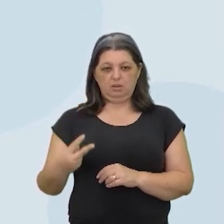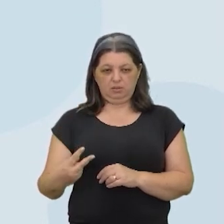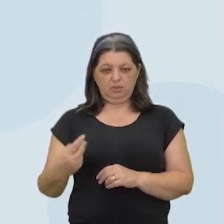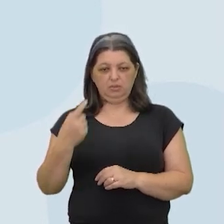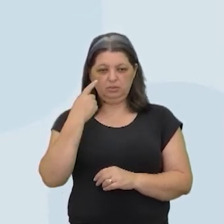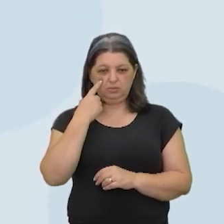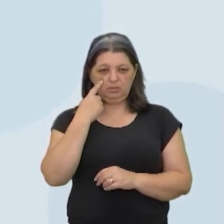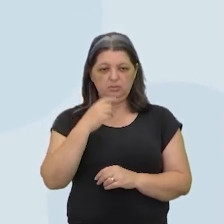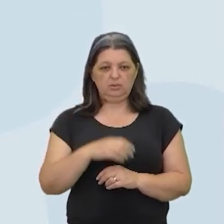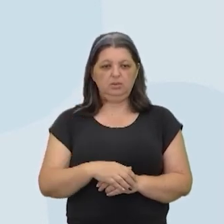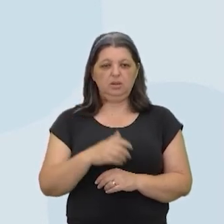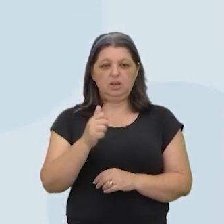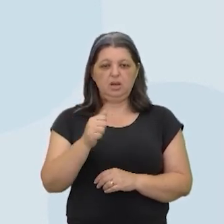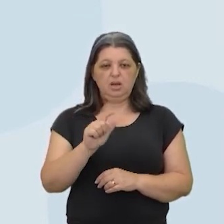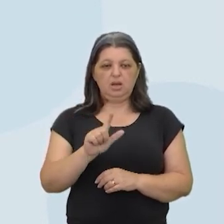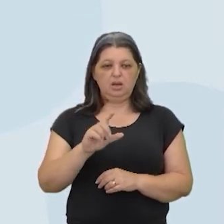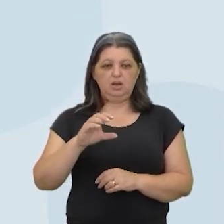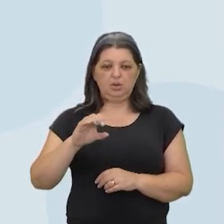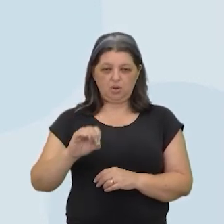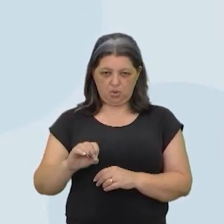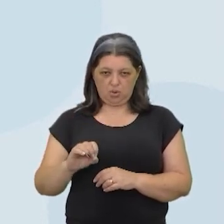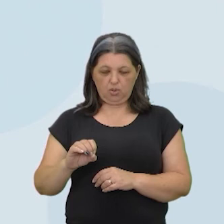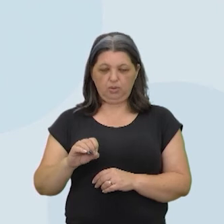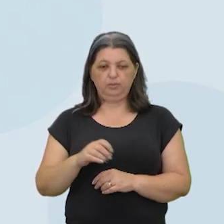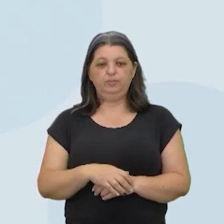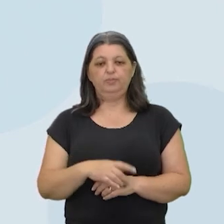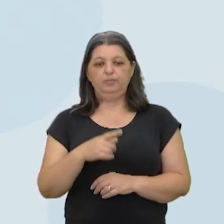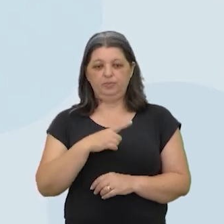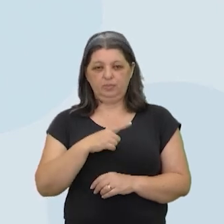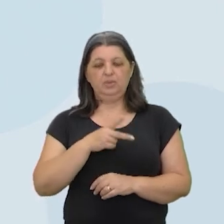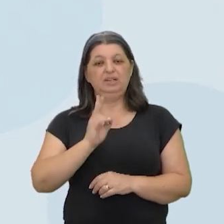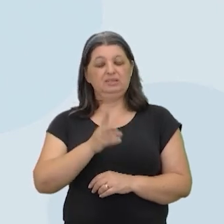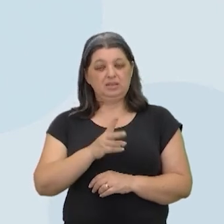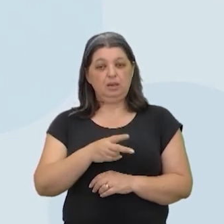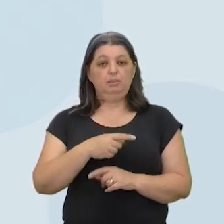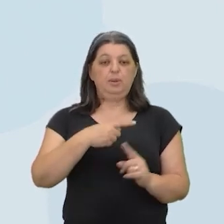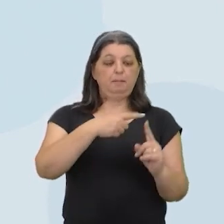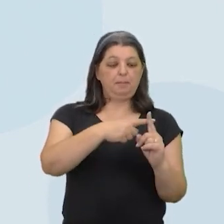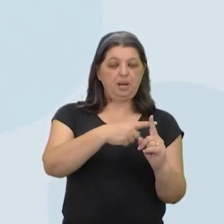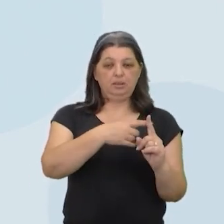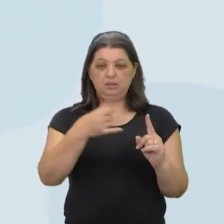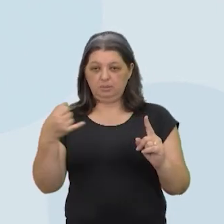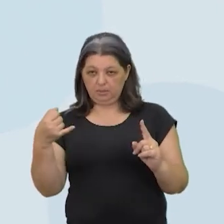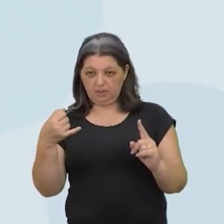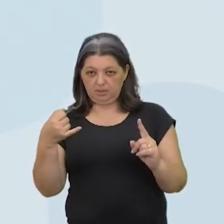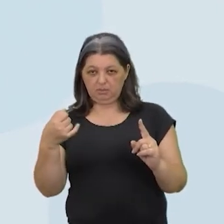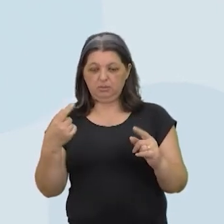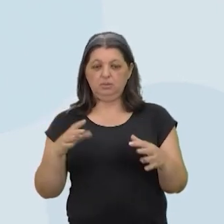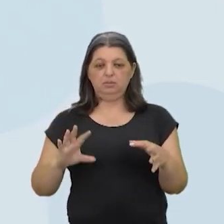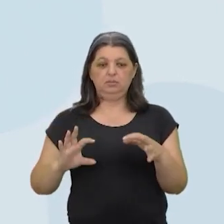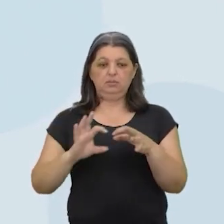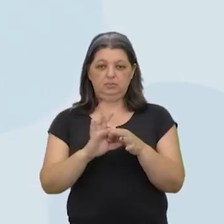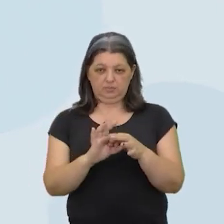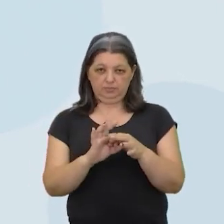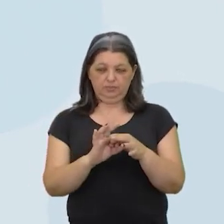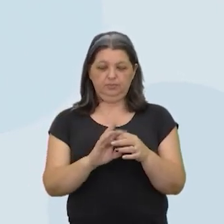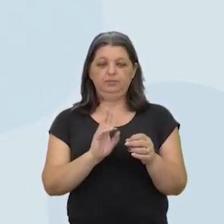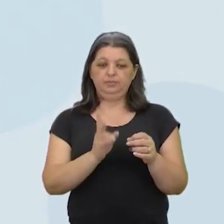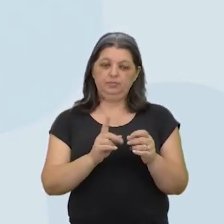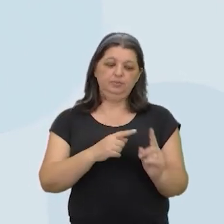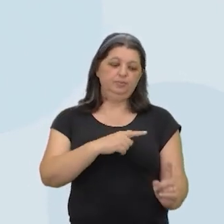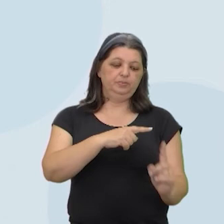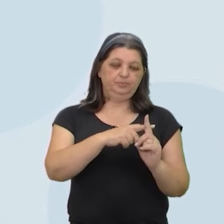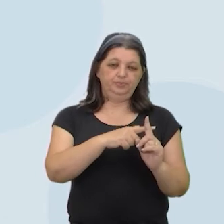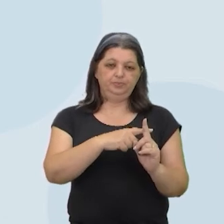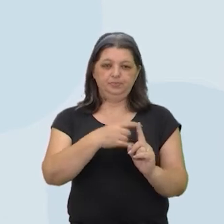AlO. Então, aí vê sempre que tem o mais e o menos. Então, a representação da ligação iônica sempre vai ser o mais